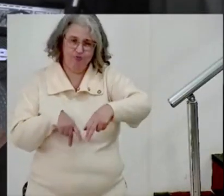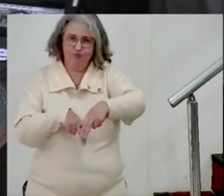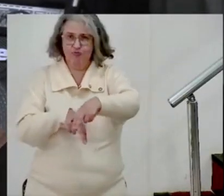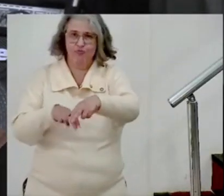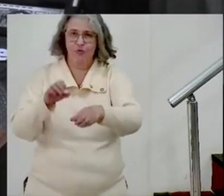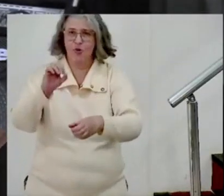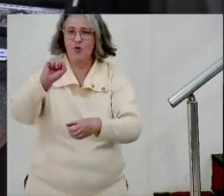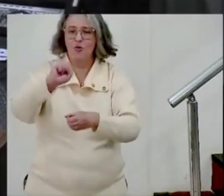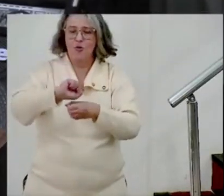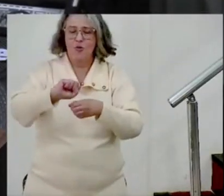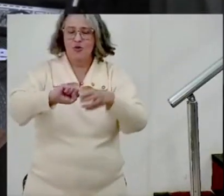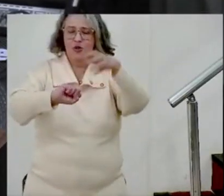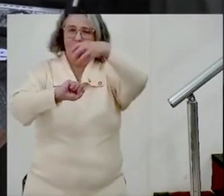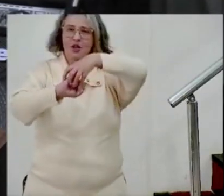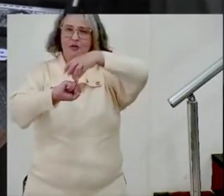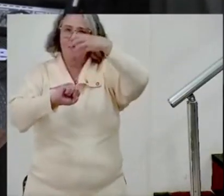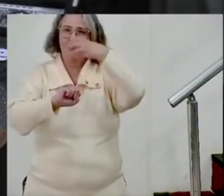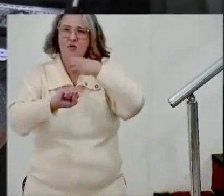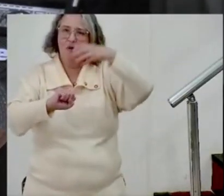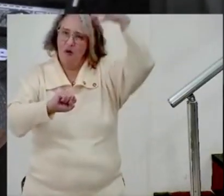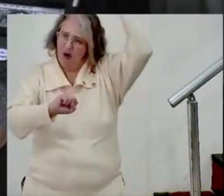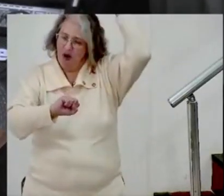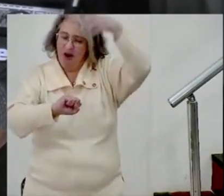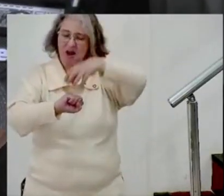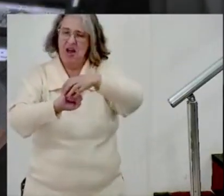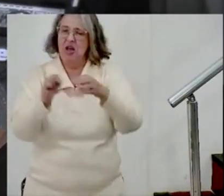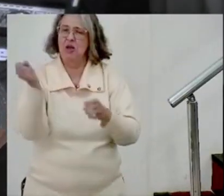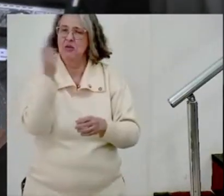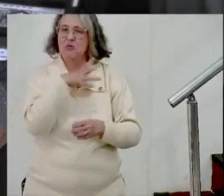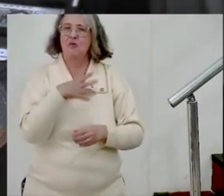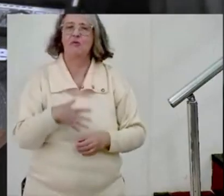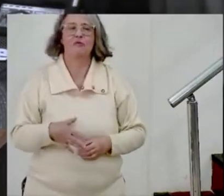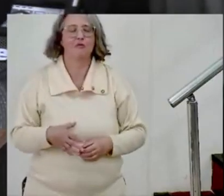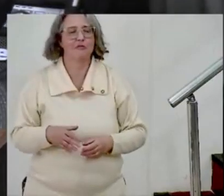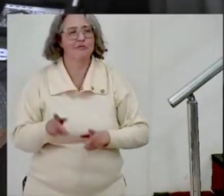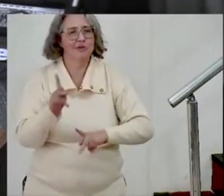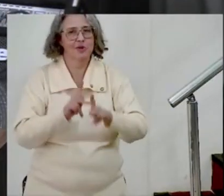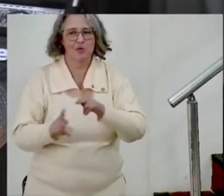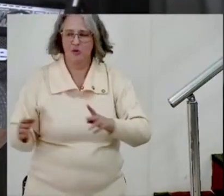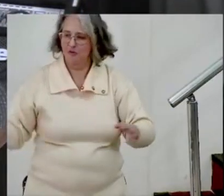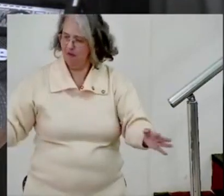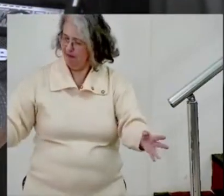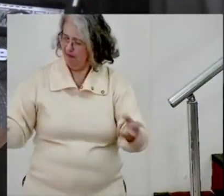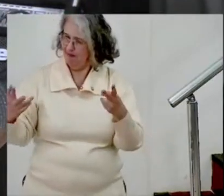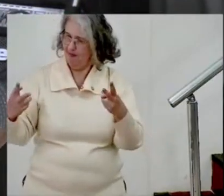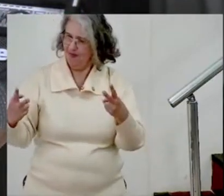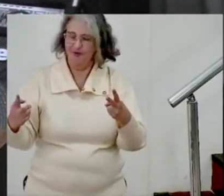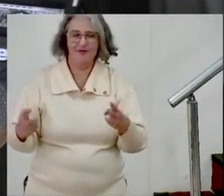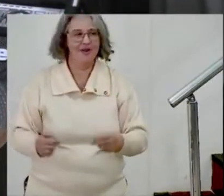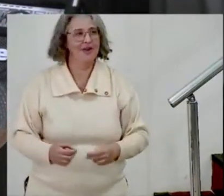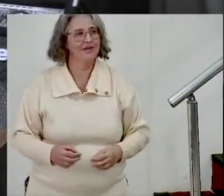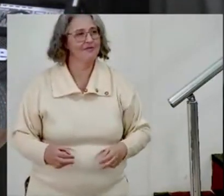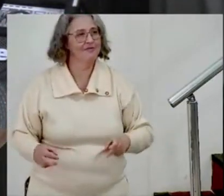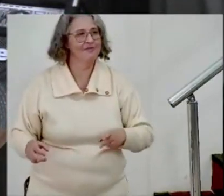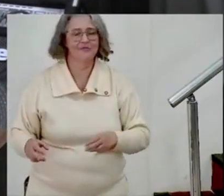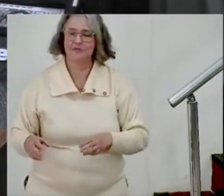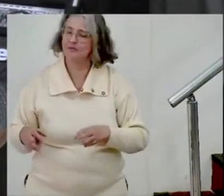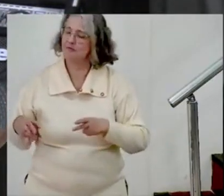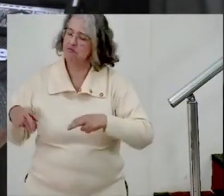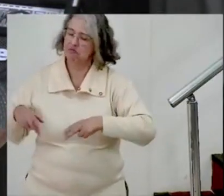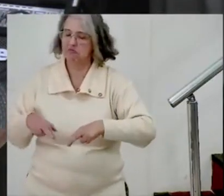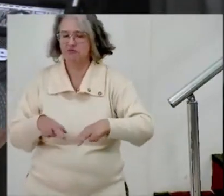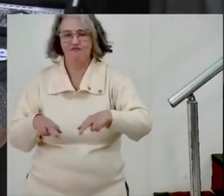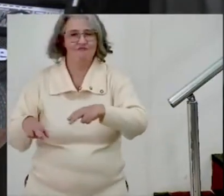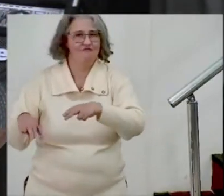rei. E agora você será aclamado pela população local, que se rendeu, e pelos seus soldados vitoriosos, como o novo governante